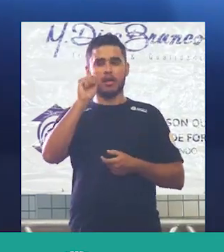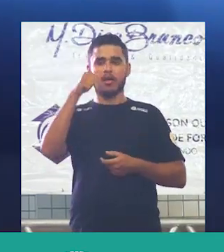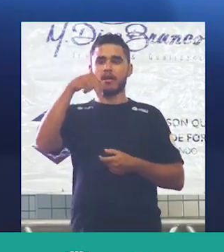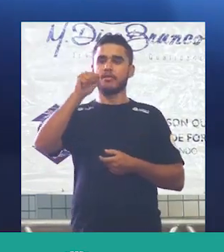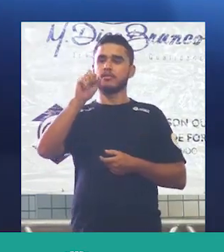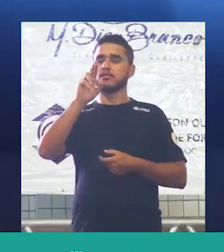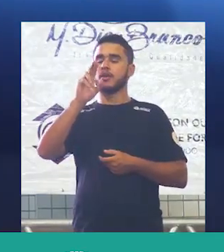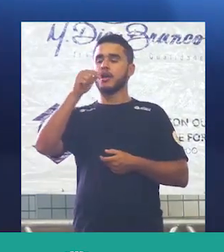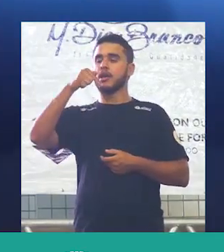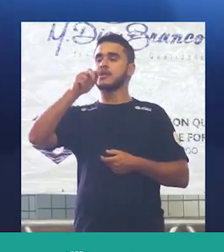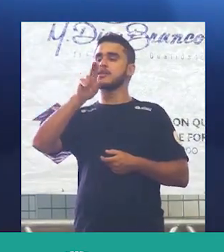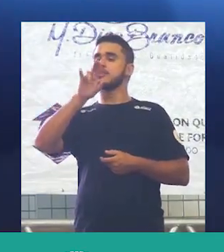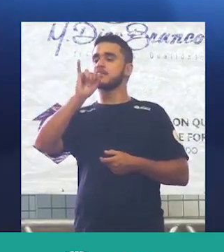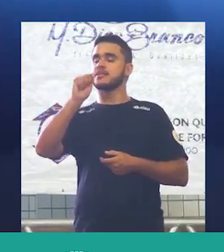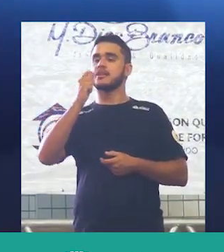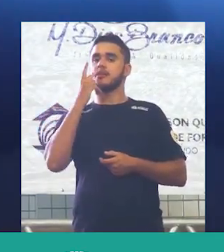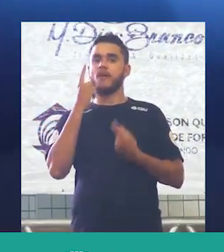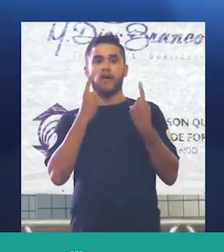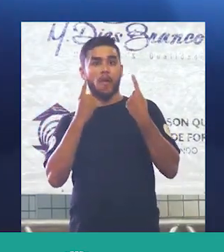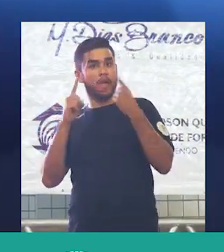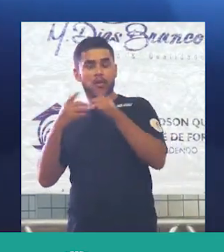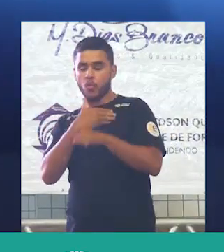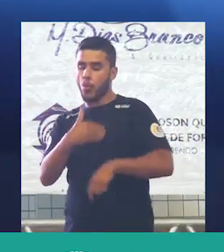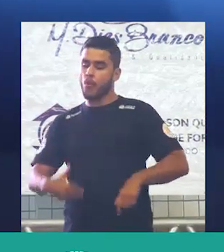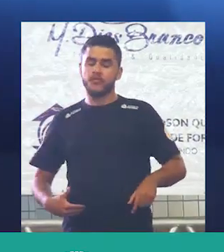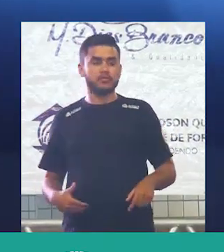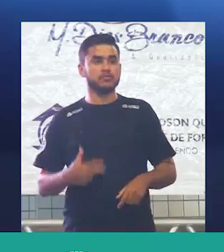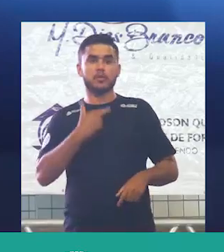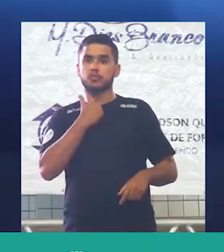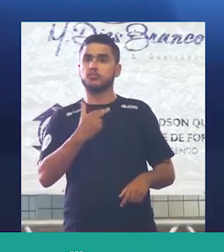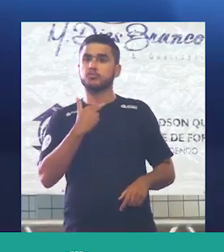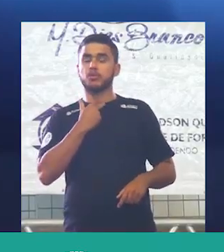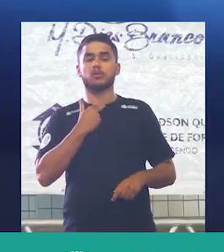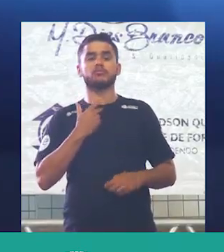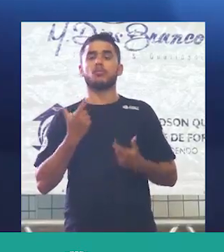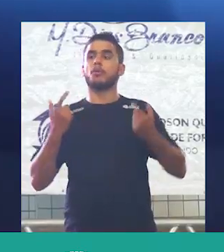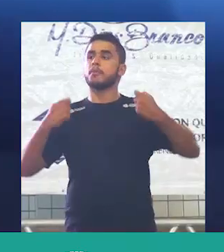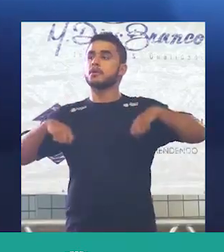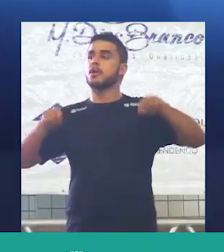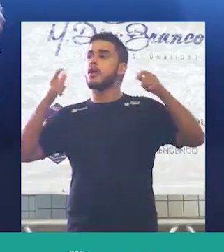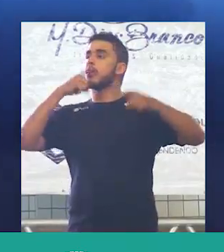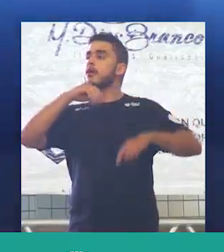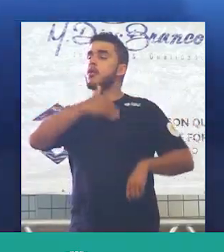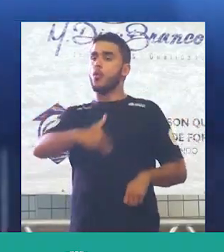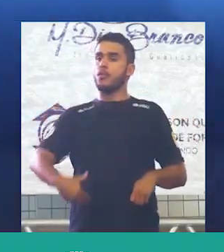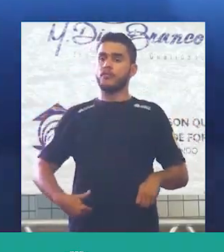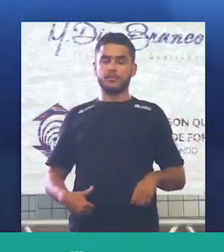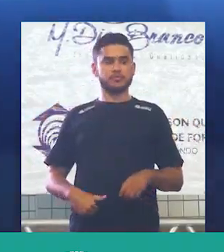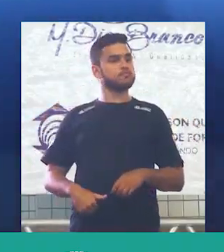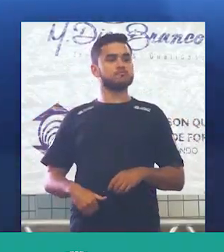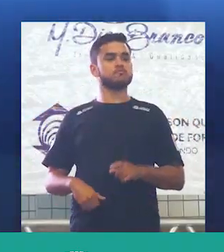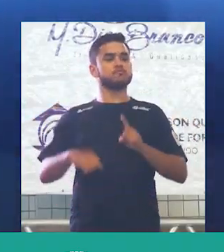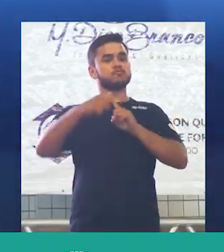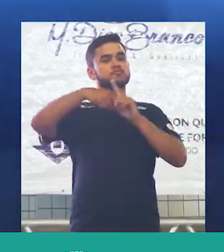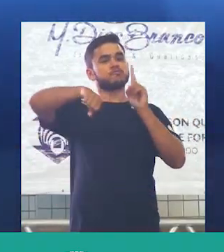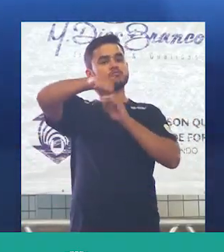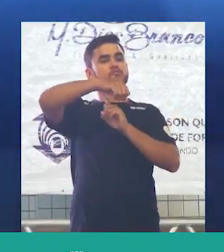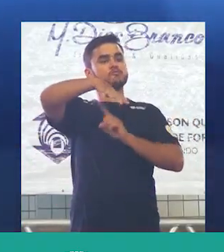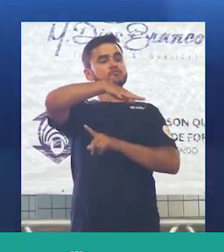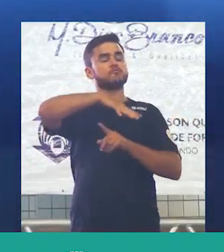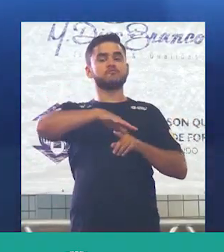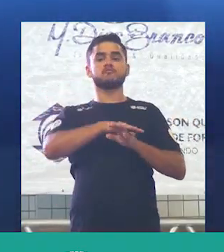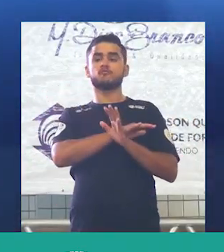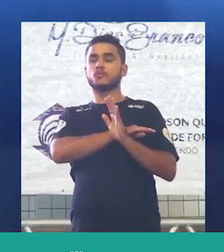do Proudhon, do Bakunin, né? Que seria a não necessidade de um Estado. A sociedade seria tão